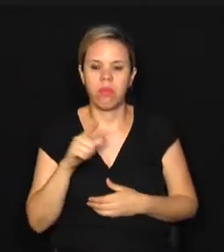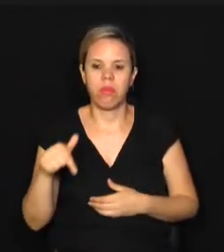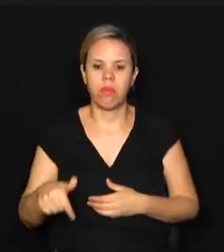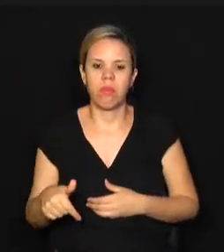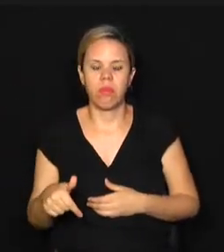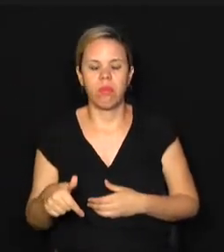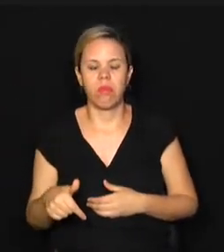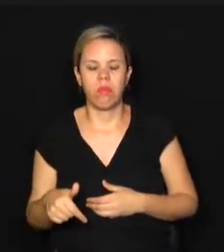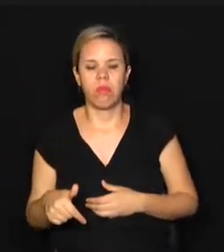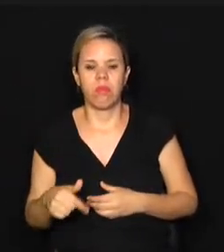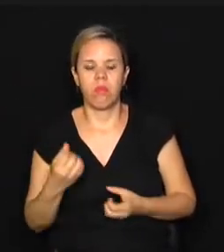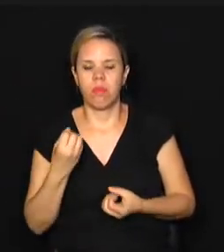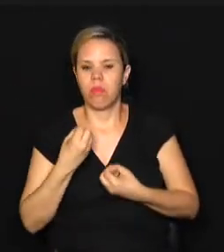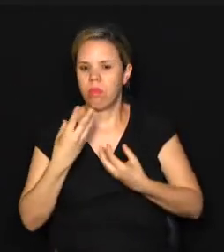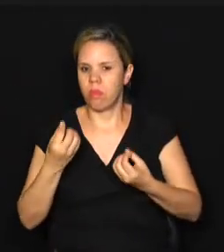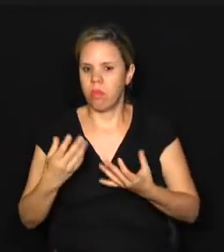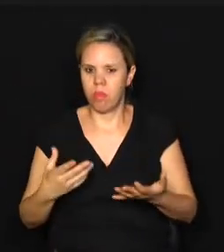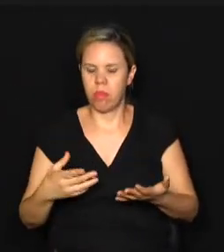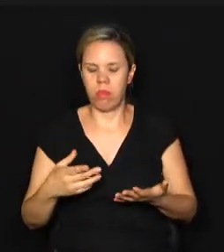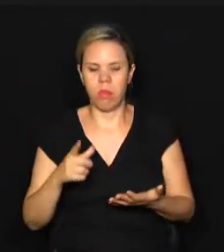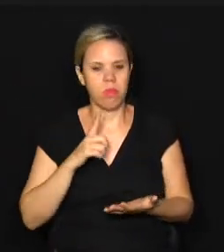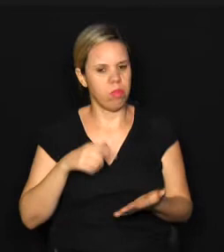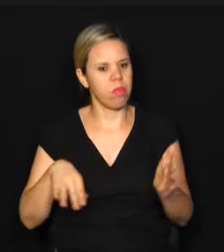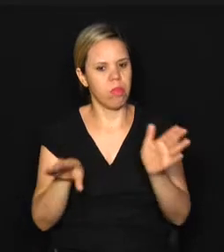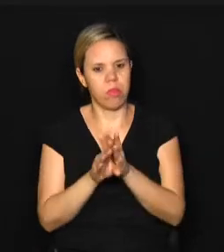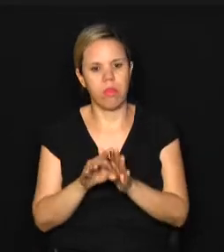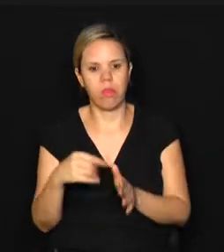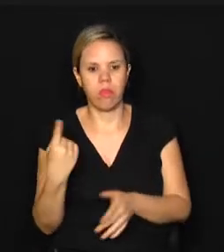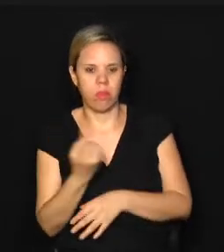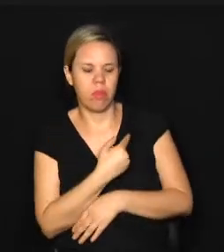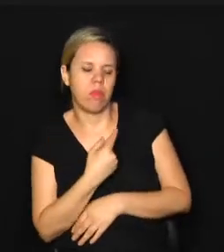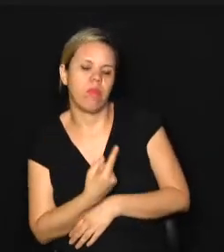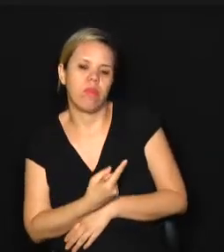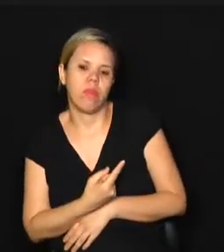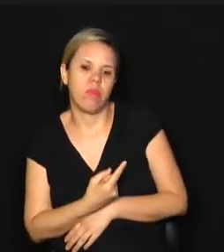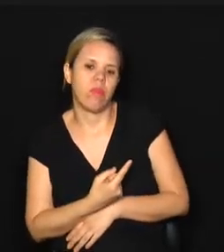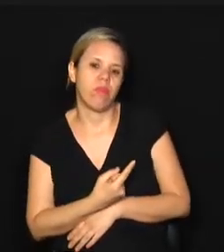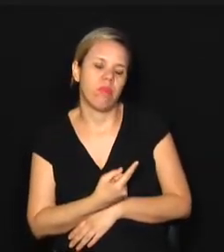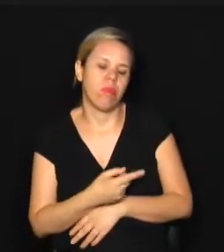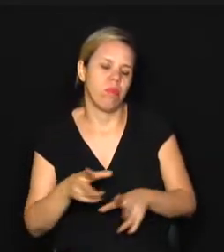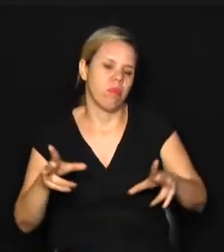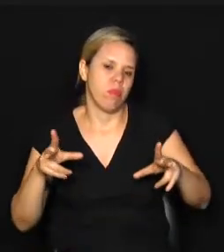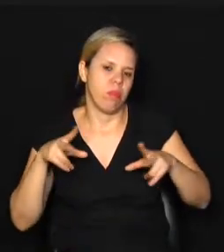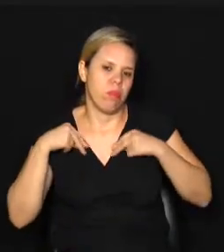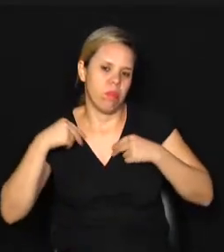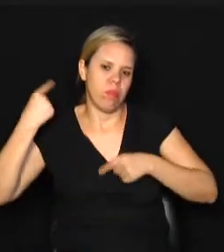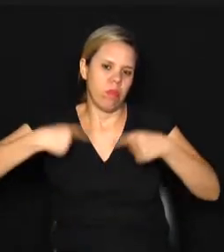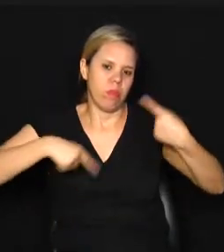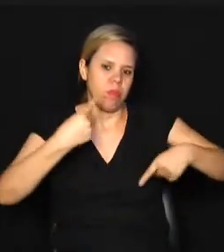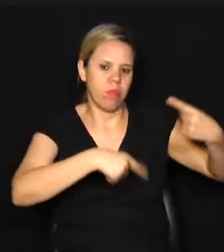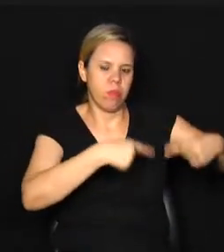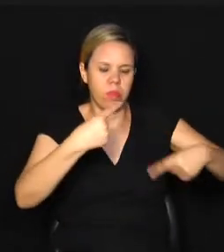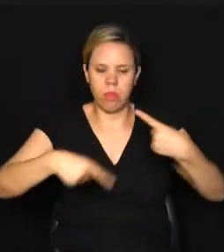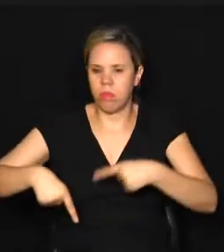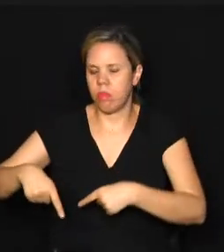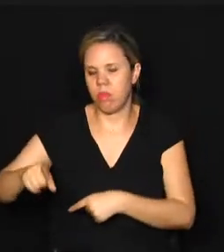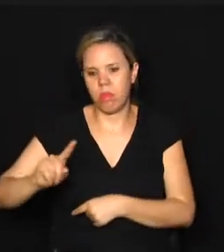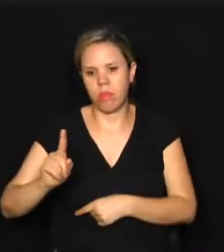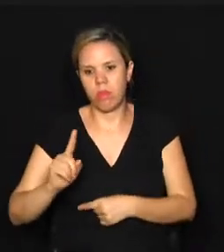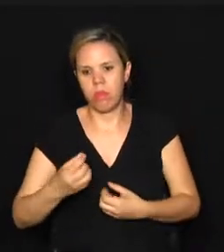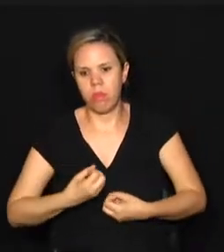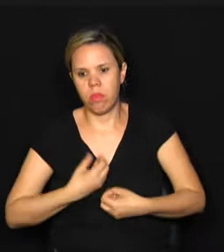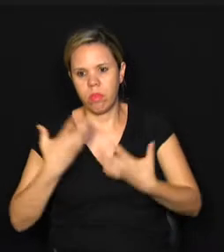notado é que as informações que chegam até nós são de mérito político e não